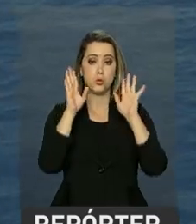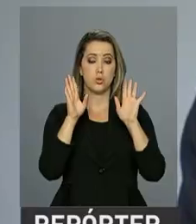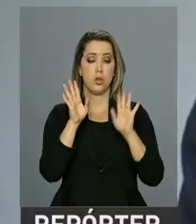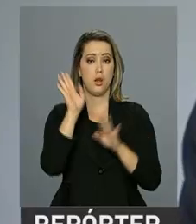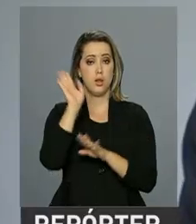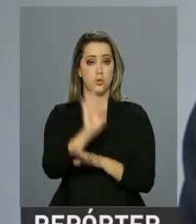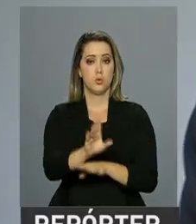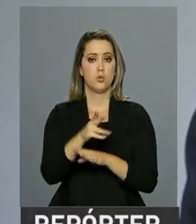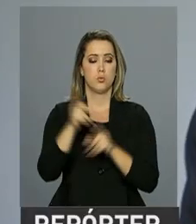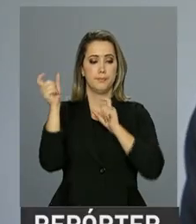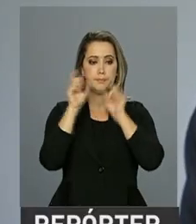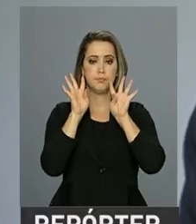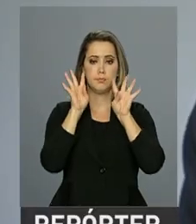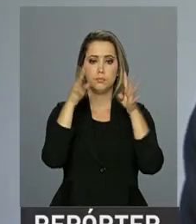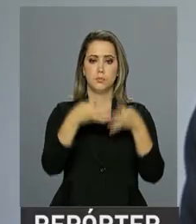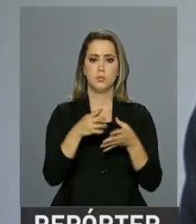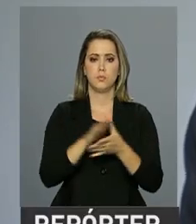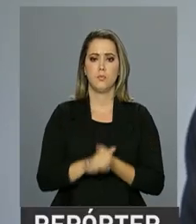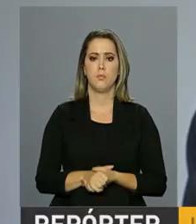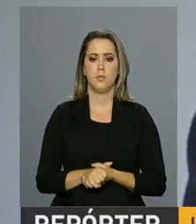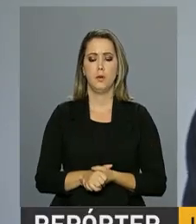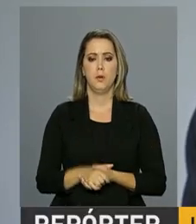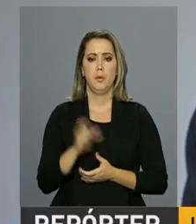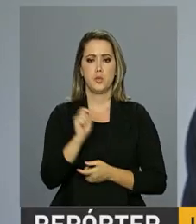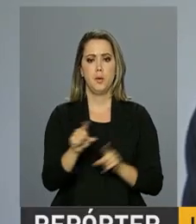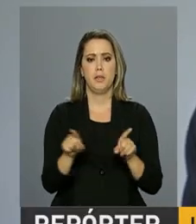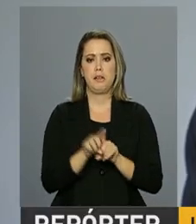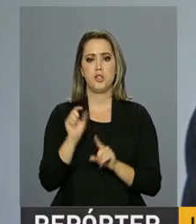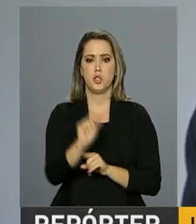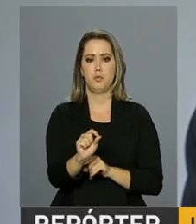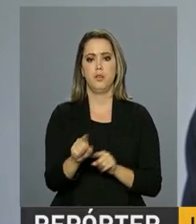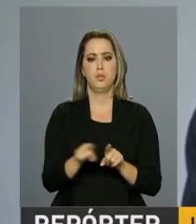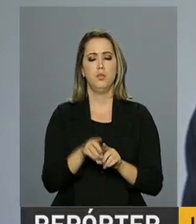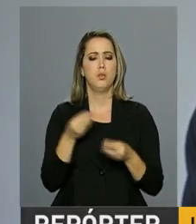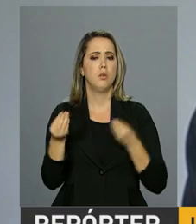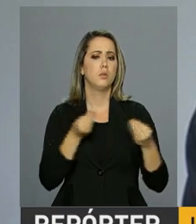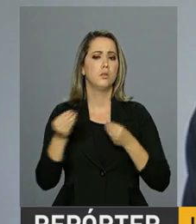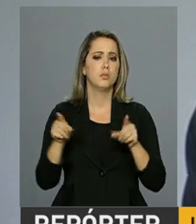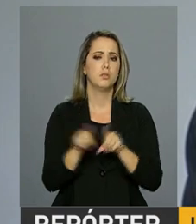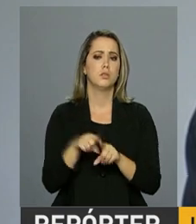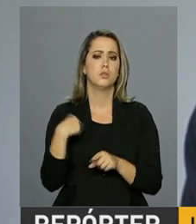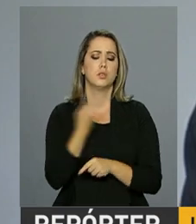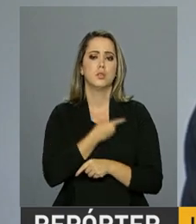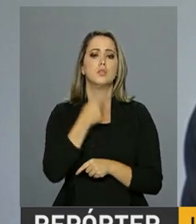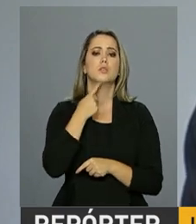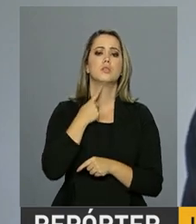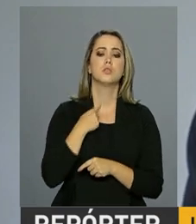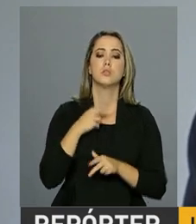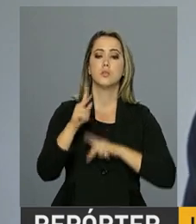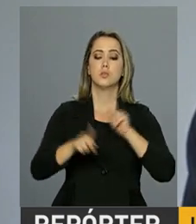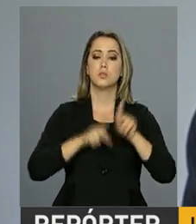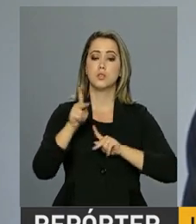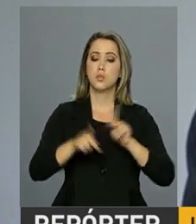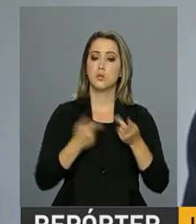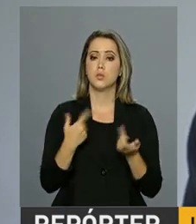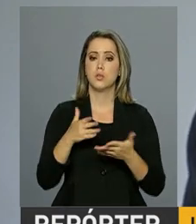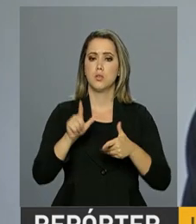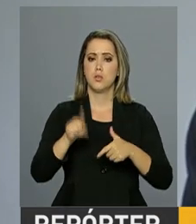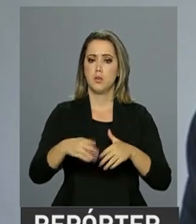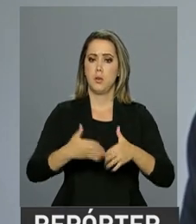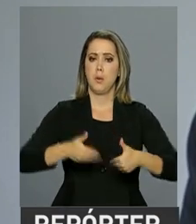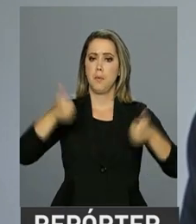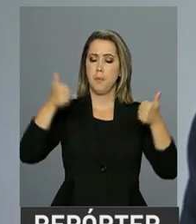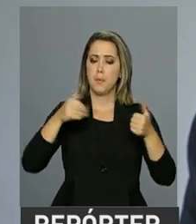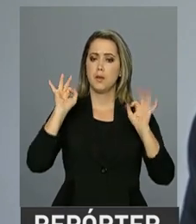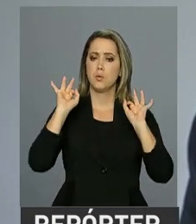para a empresa uma descrição clara de como é o nosso posicionamento em relação ao interesse público enfim é melhorar substancialmente